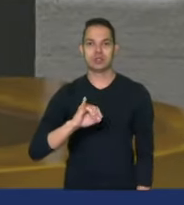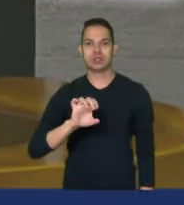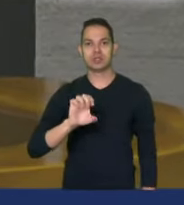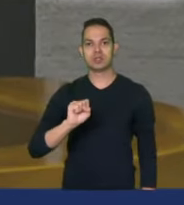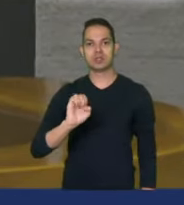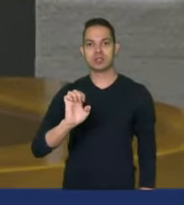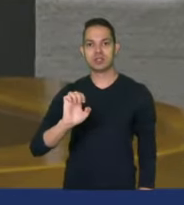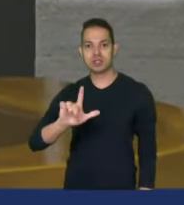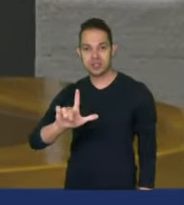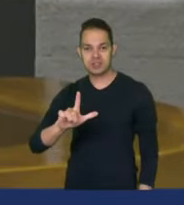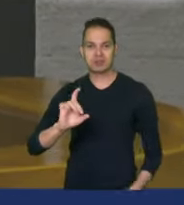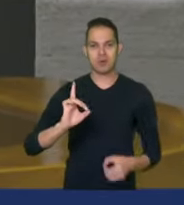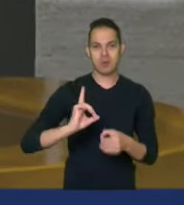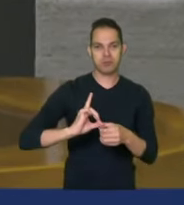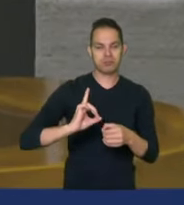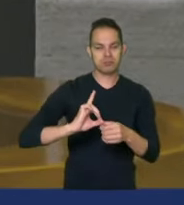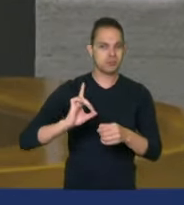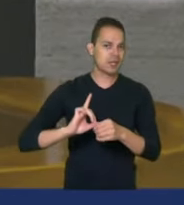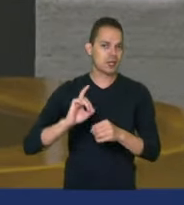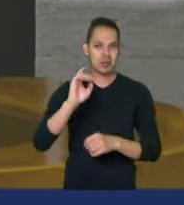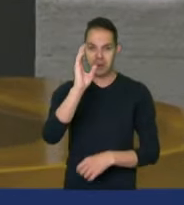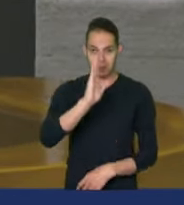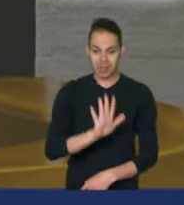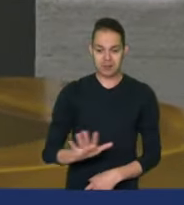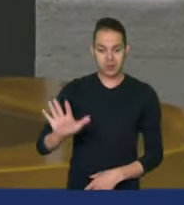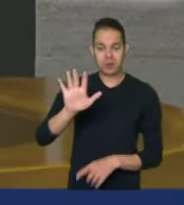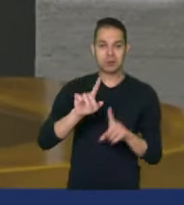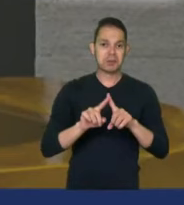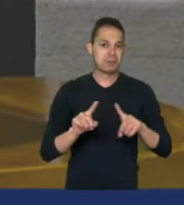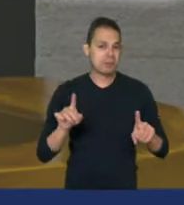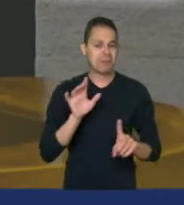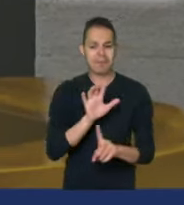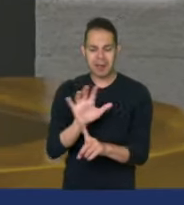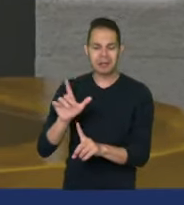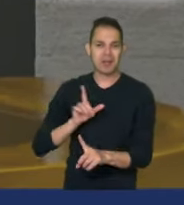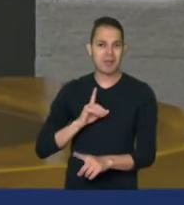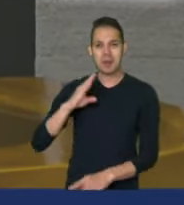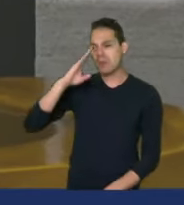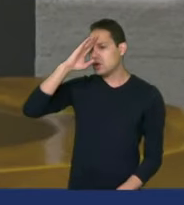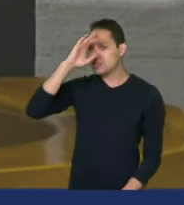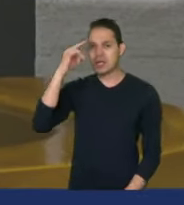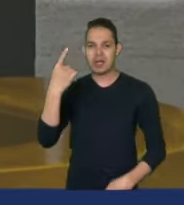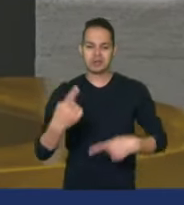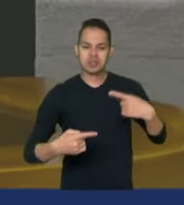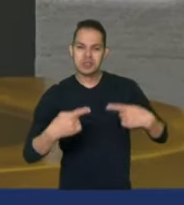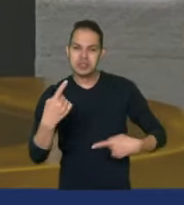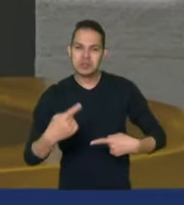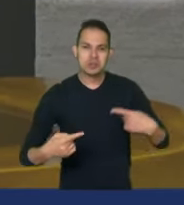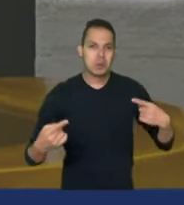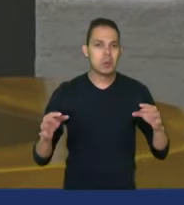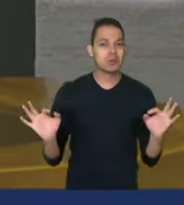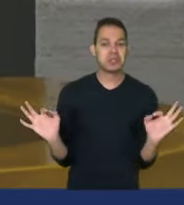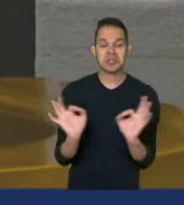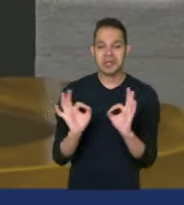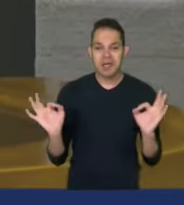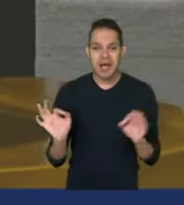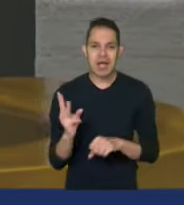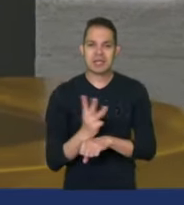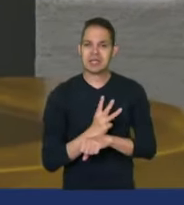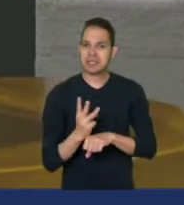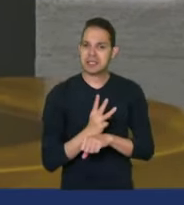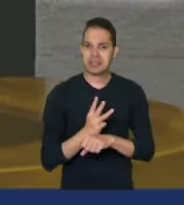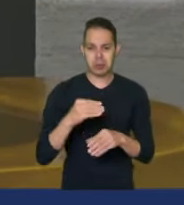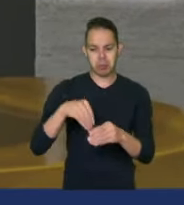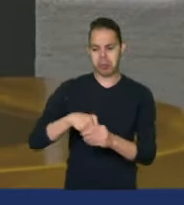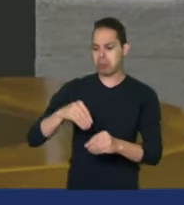vida, na economia do país. Mas como o Bolsonaro não discuta a economia do país, inventa inimigos, terceiriza a responsabilidade, não está